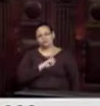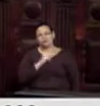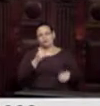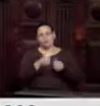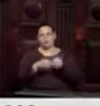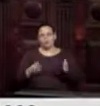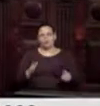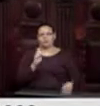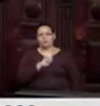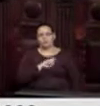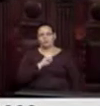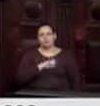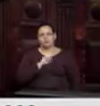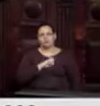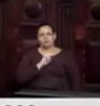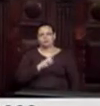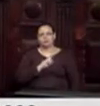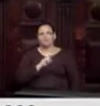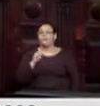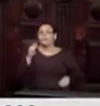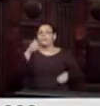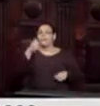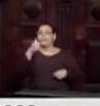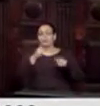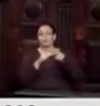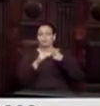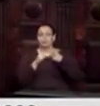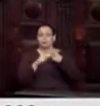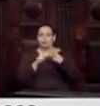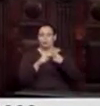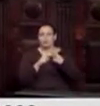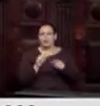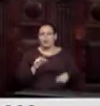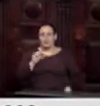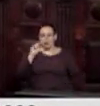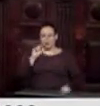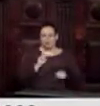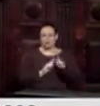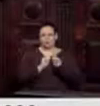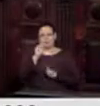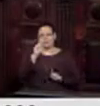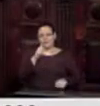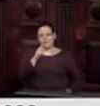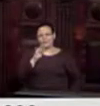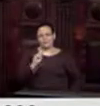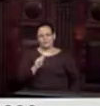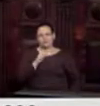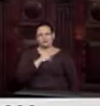Pacote de maldades que reúne, primeiro, aumento da alíquota previdenciária,